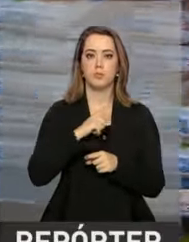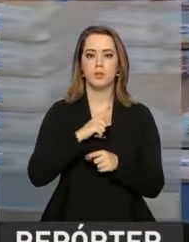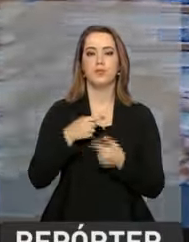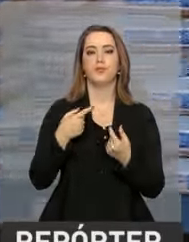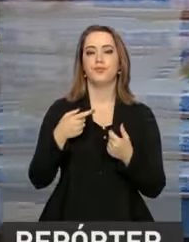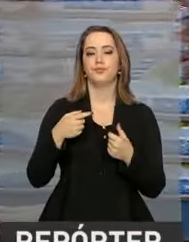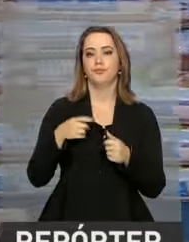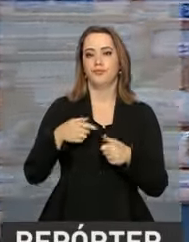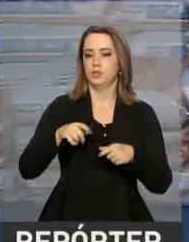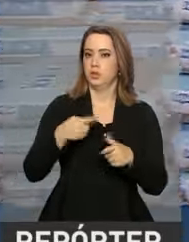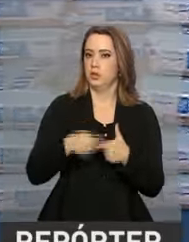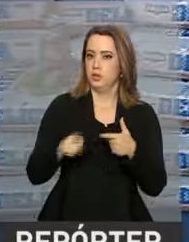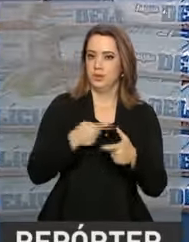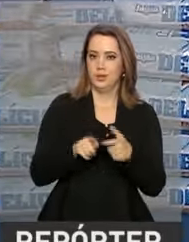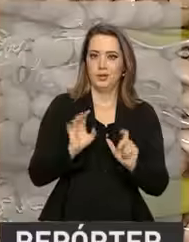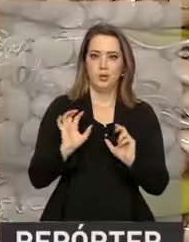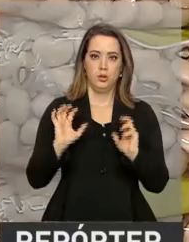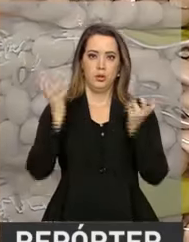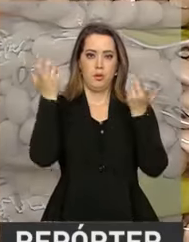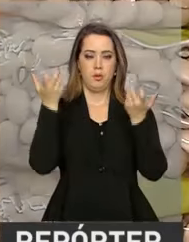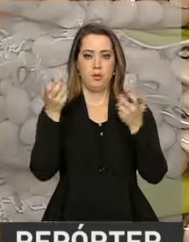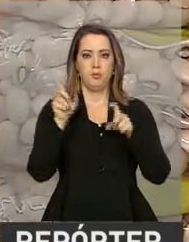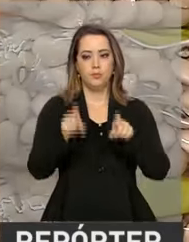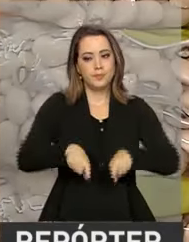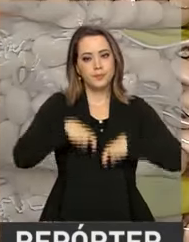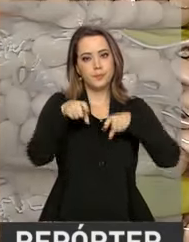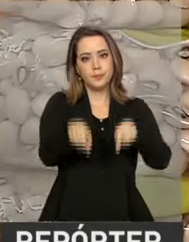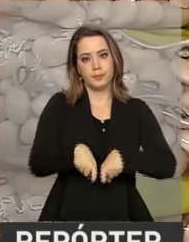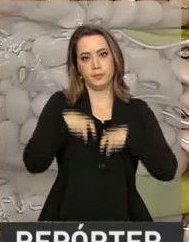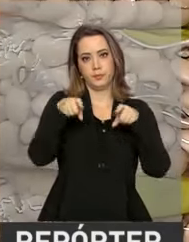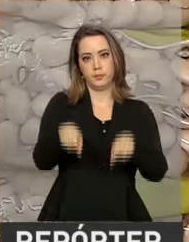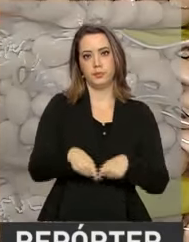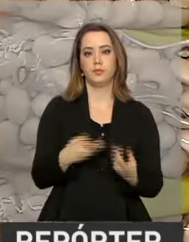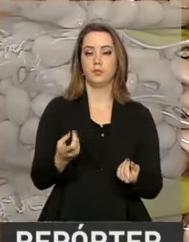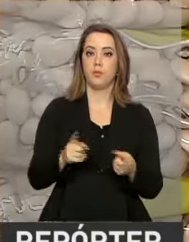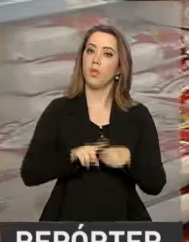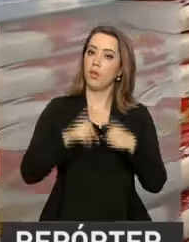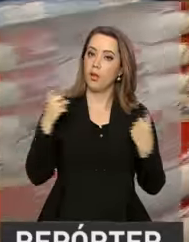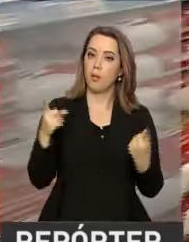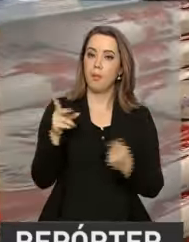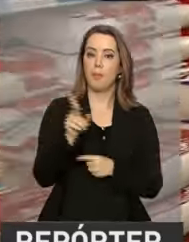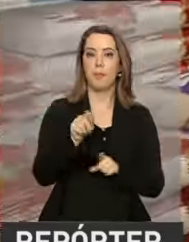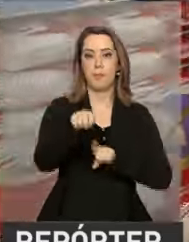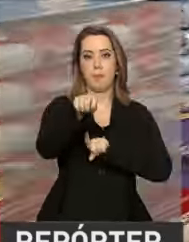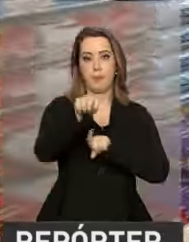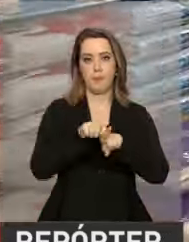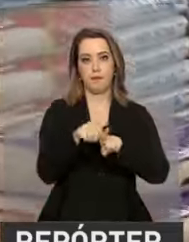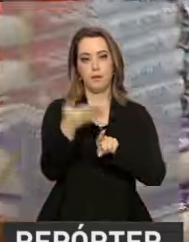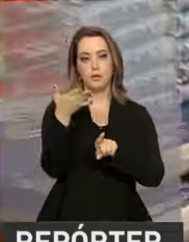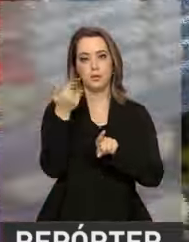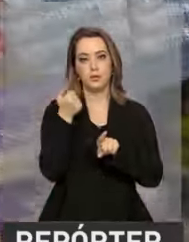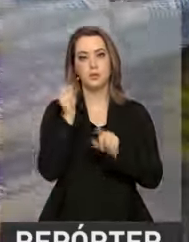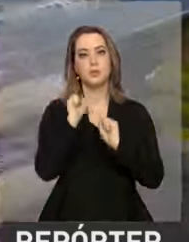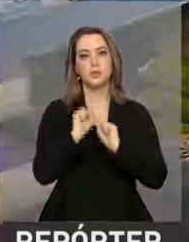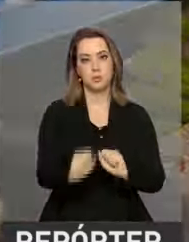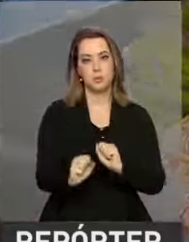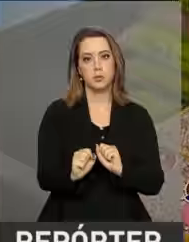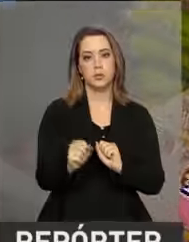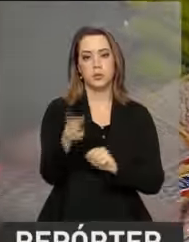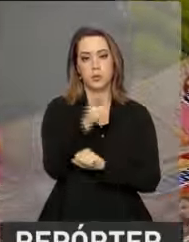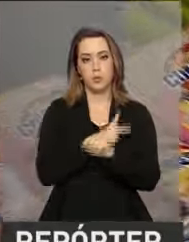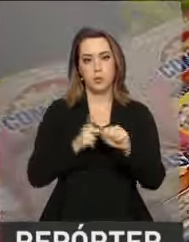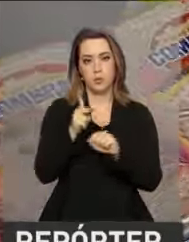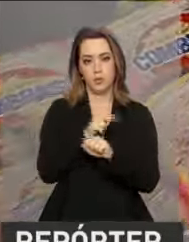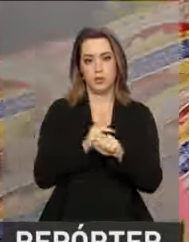safra, por causa de questões climáticas e que no mês passado o presidente em exercício, Michel Temer, liberou a importação desse produto dos